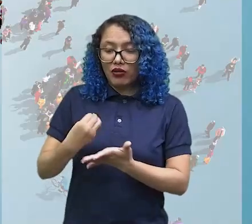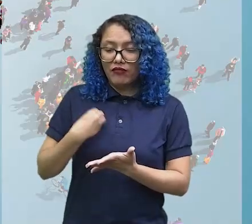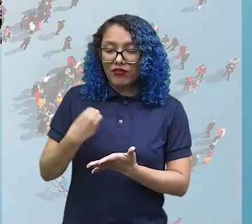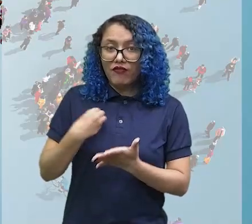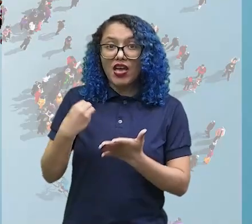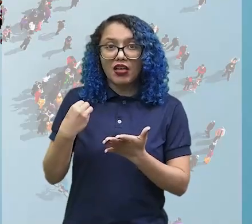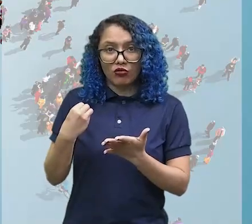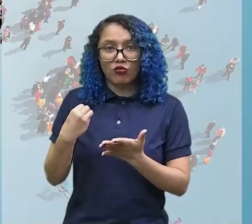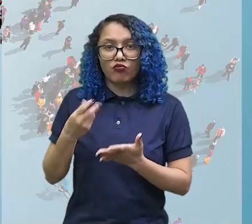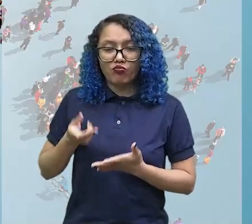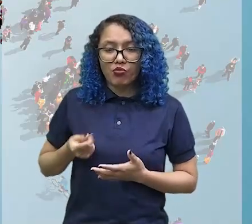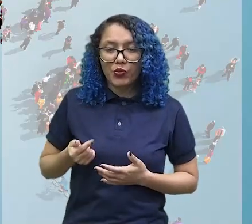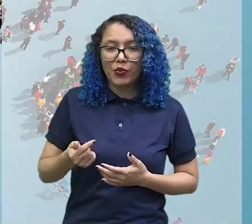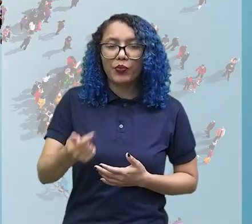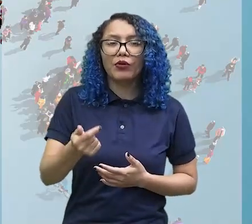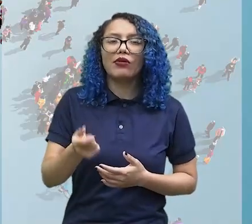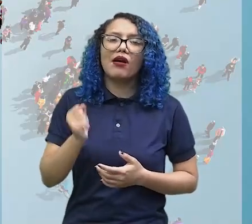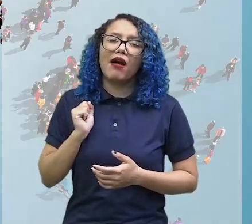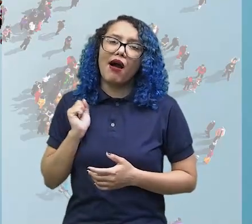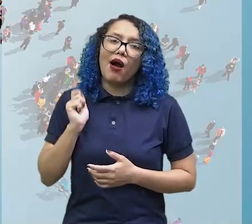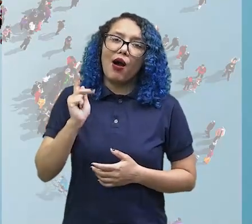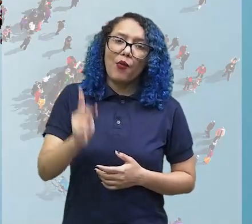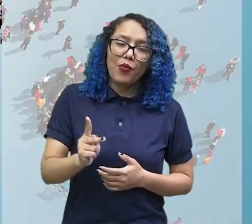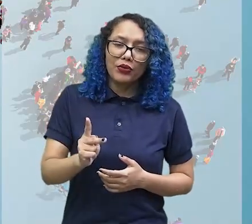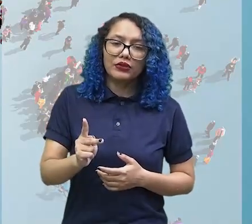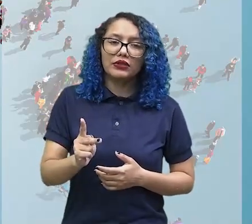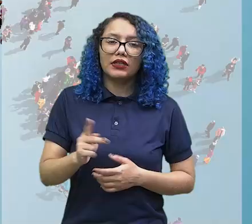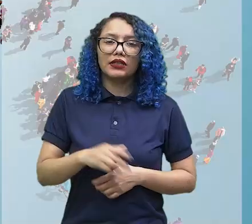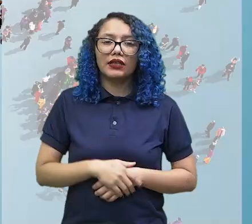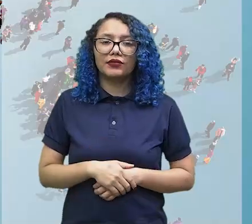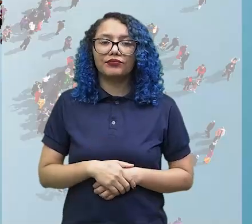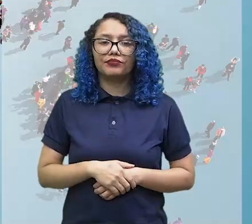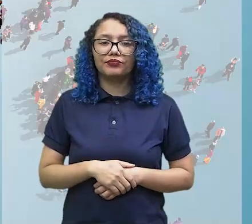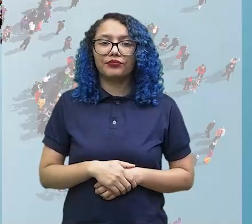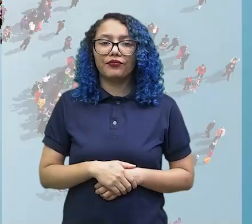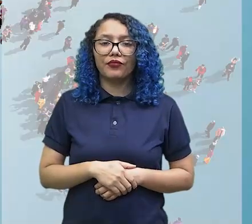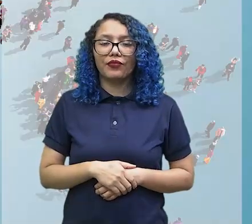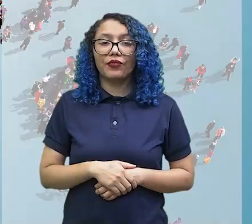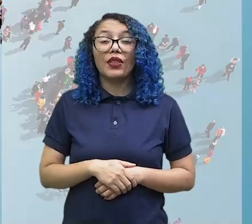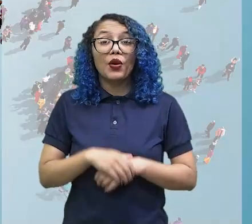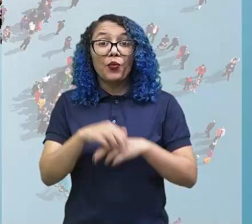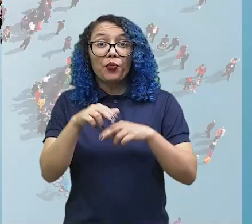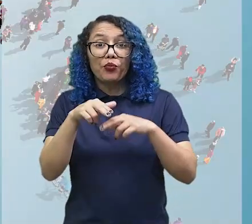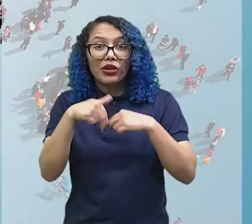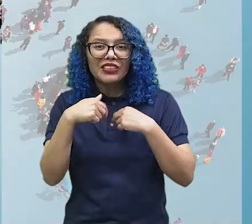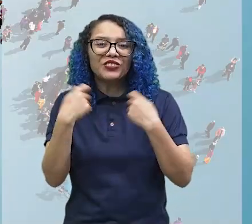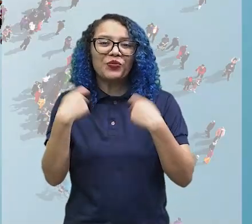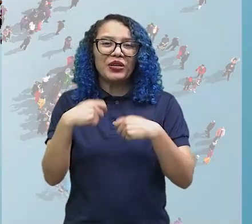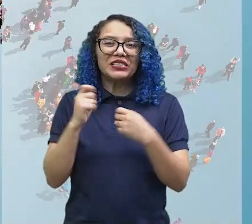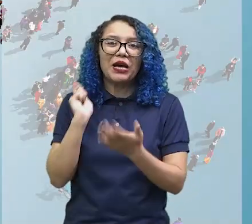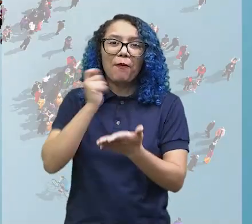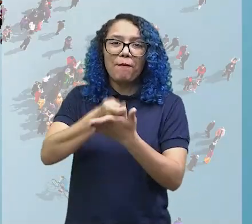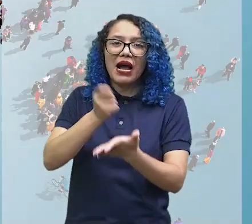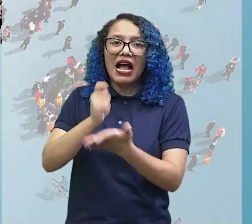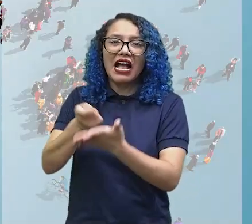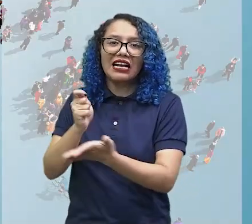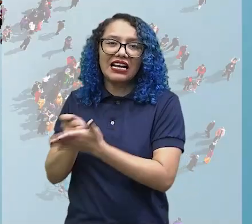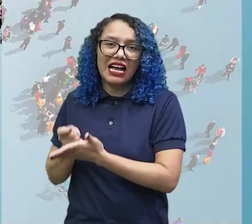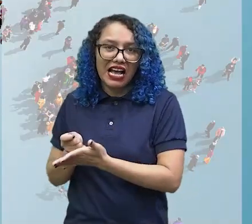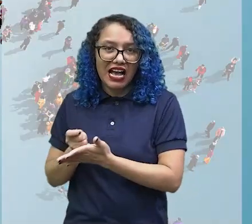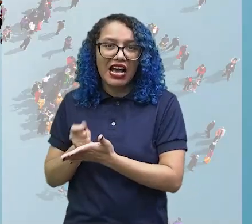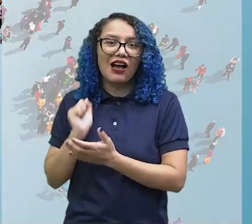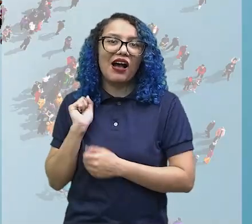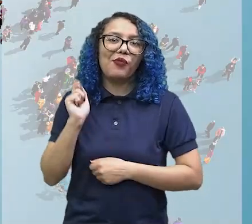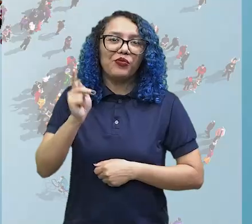acaba se aposentando e consequentemente isso vai para reforma da previdência, né? A parte da previdência